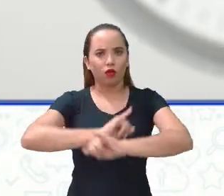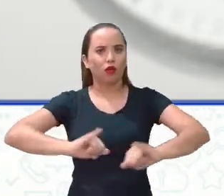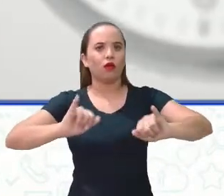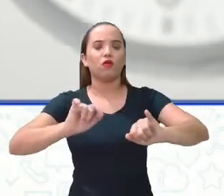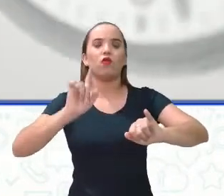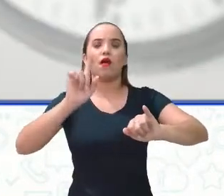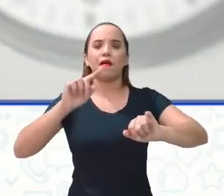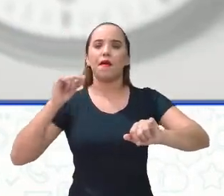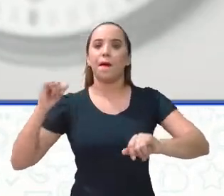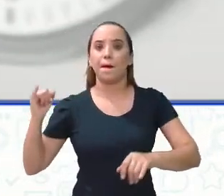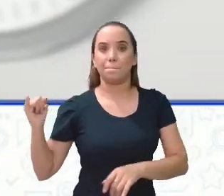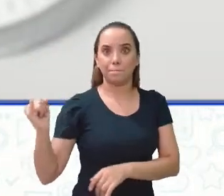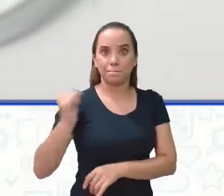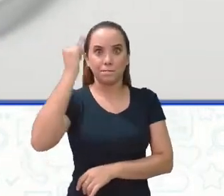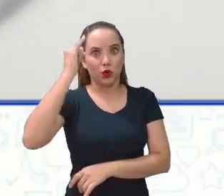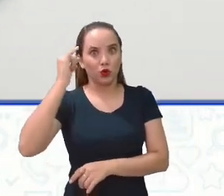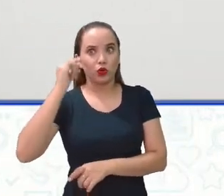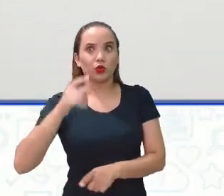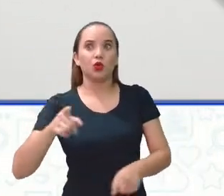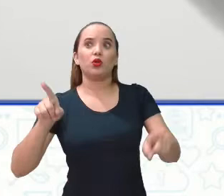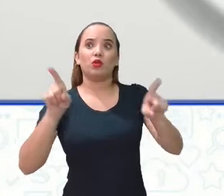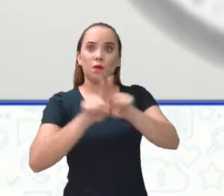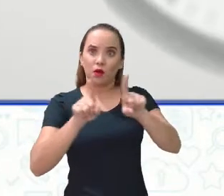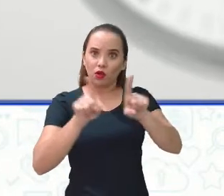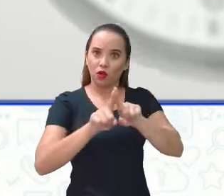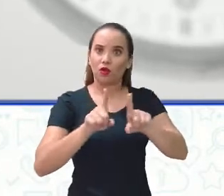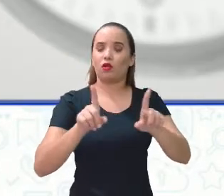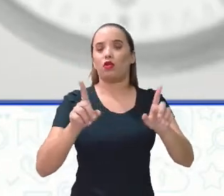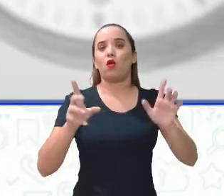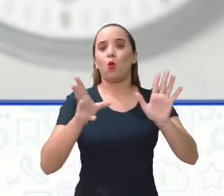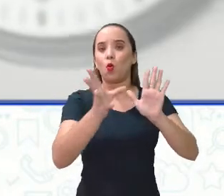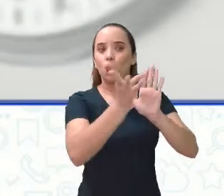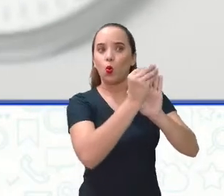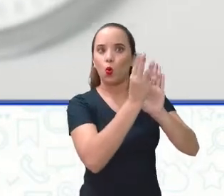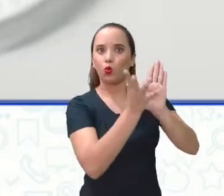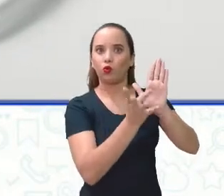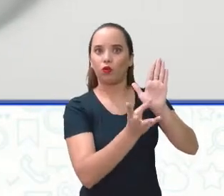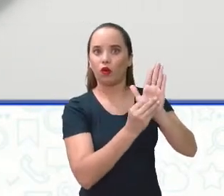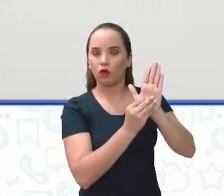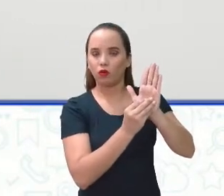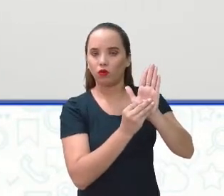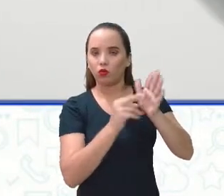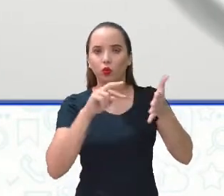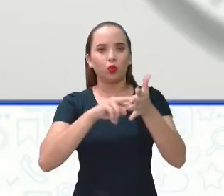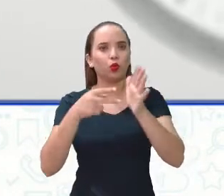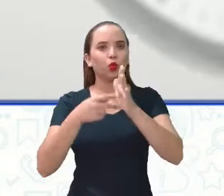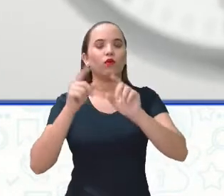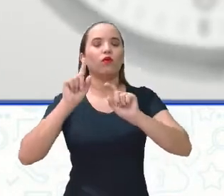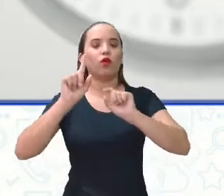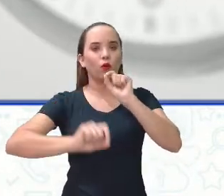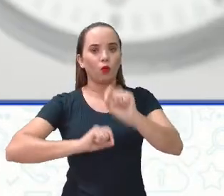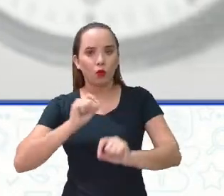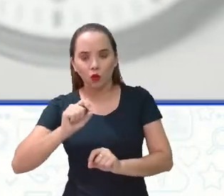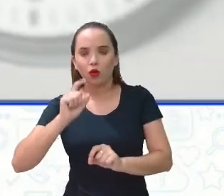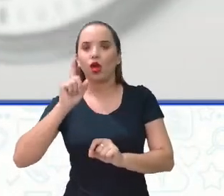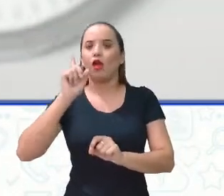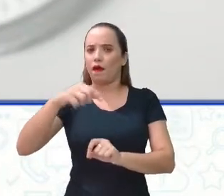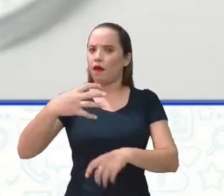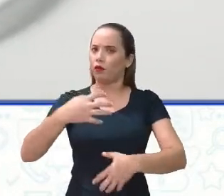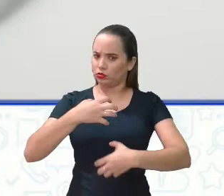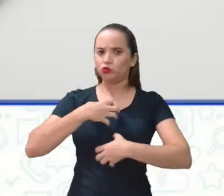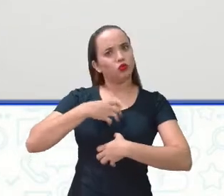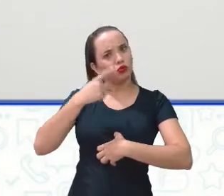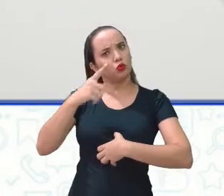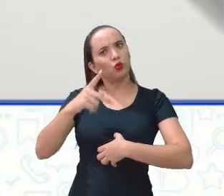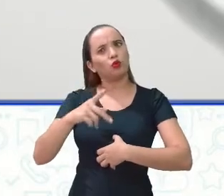importante quanto o que é verbalizado. Ou seja, o jeito que você verbaliza é importante